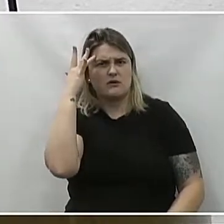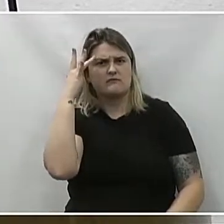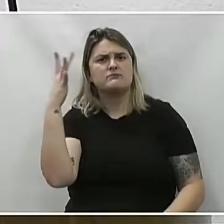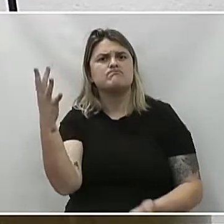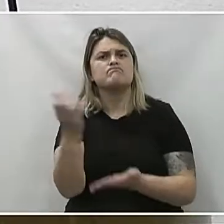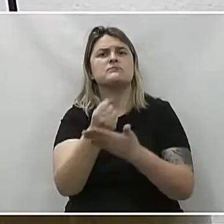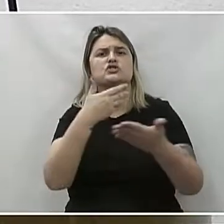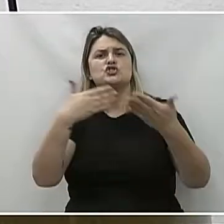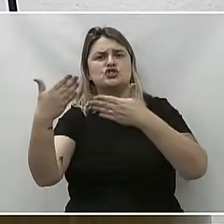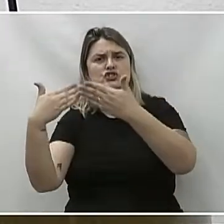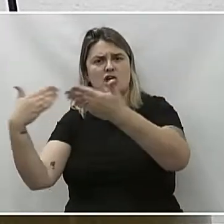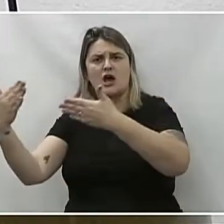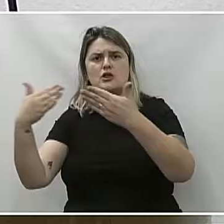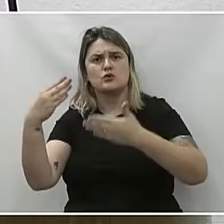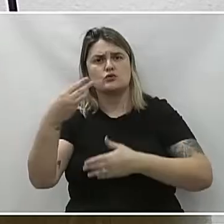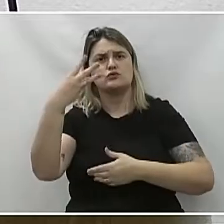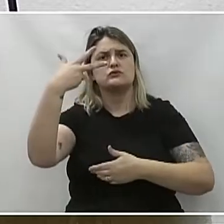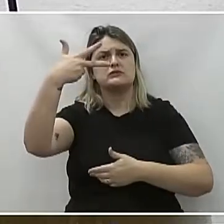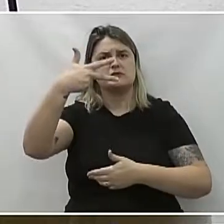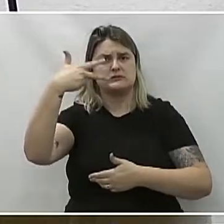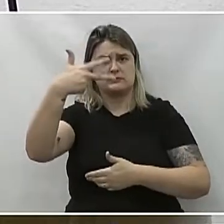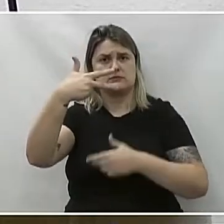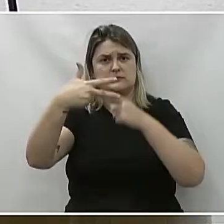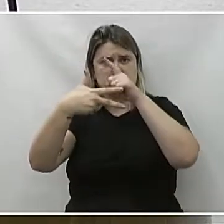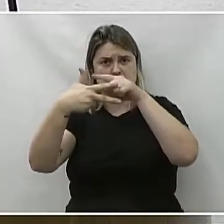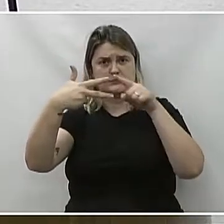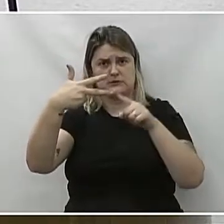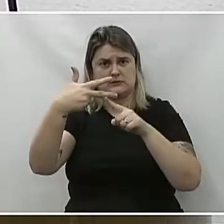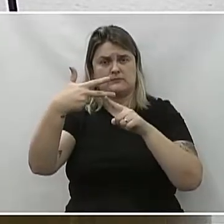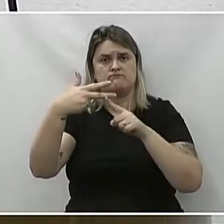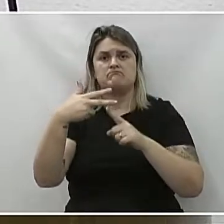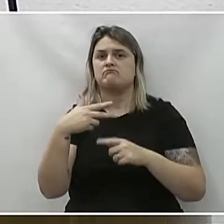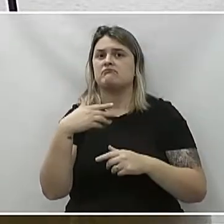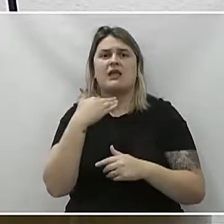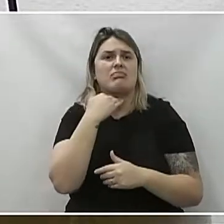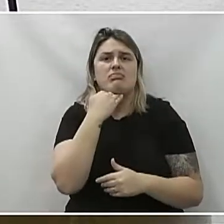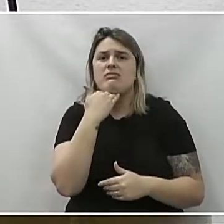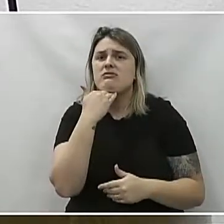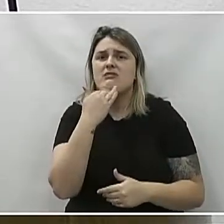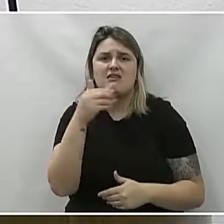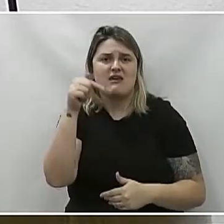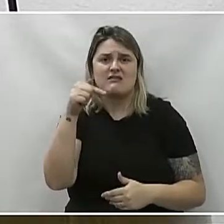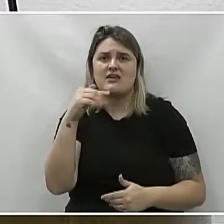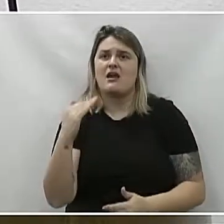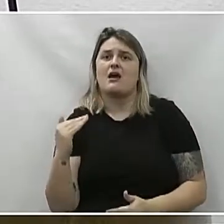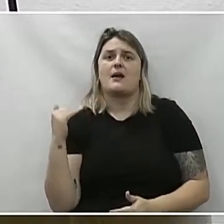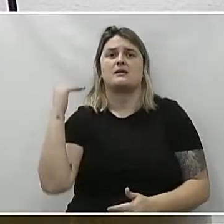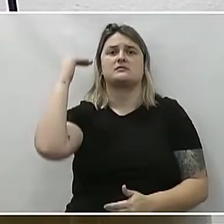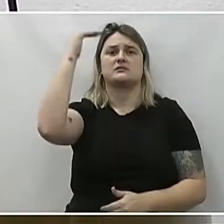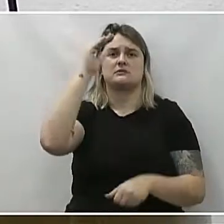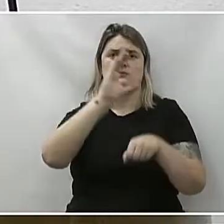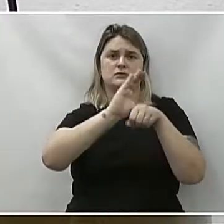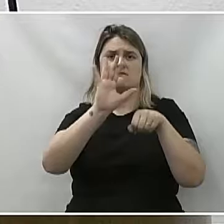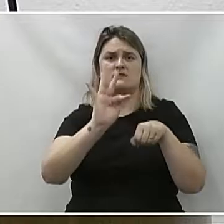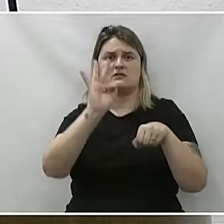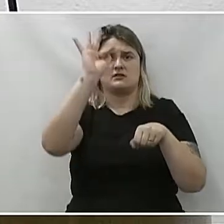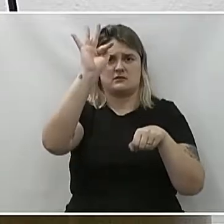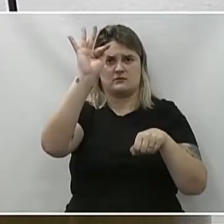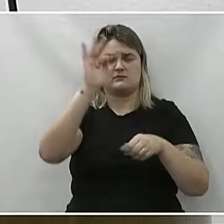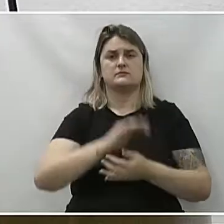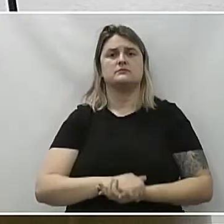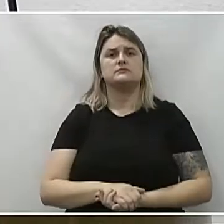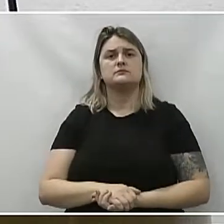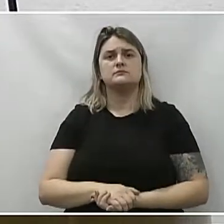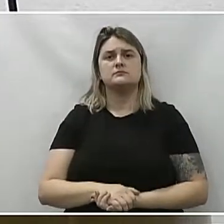o diálogo com os poderes. Nenhum de nós, ninguém aqui está acima da Constituição.